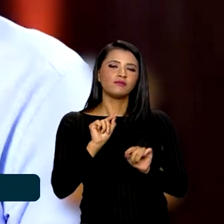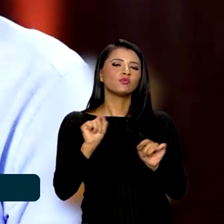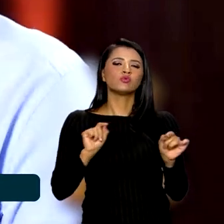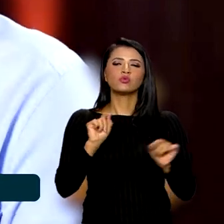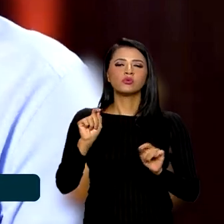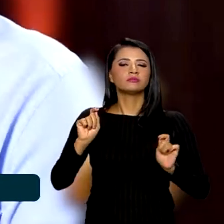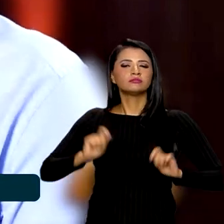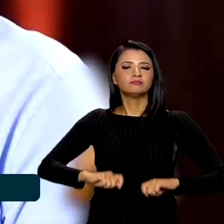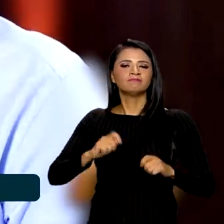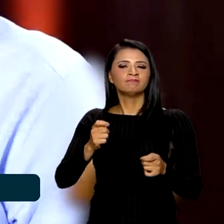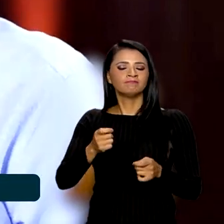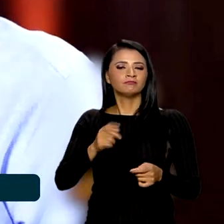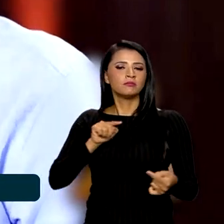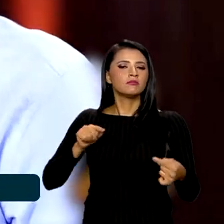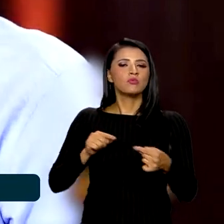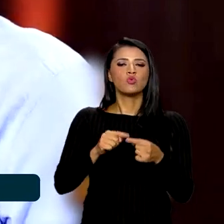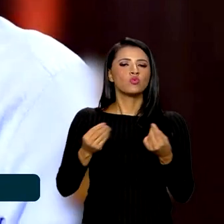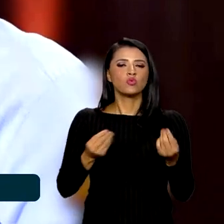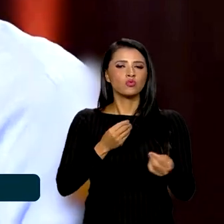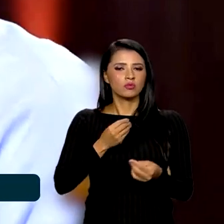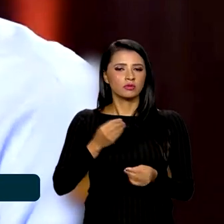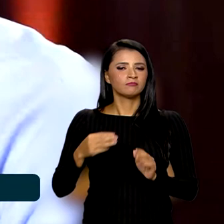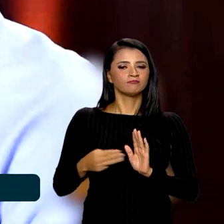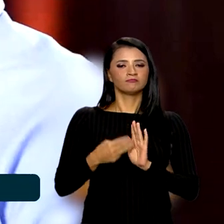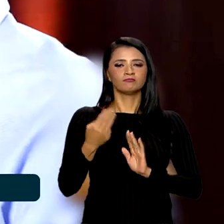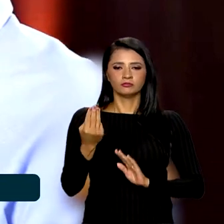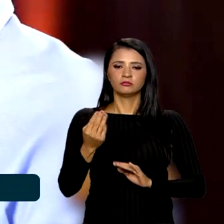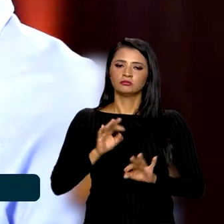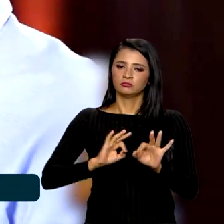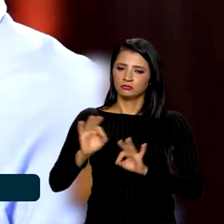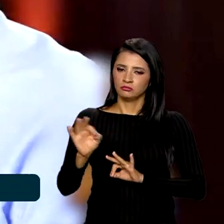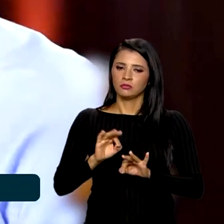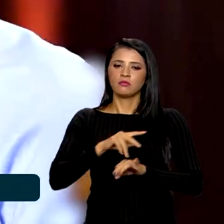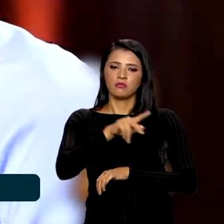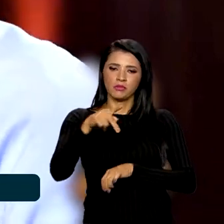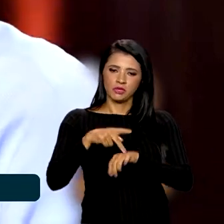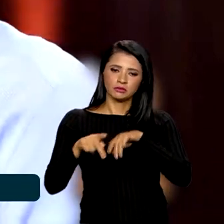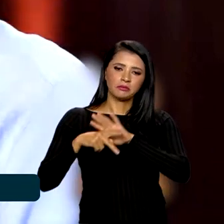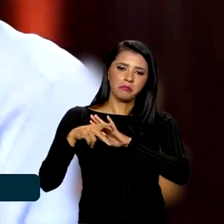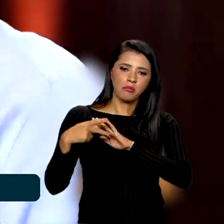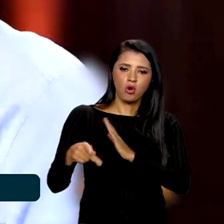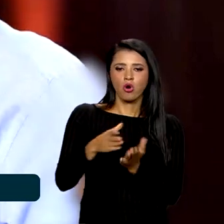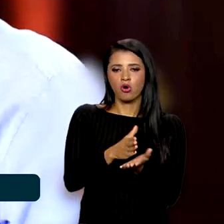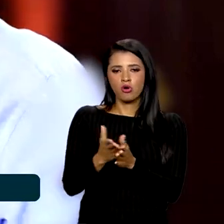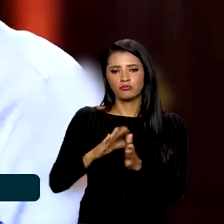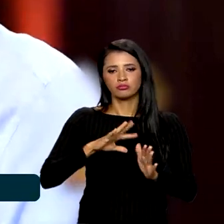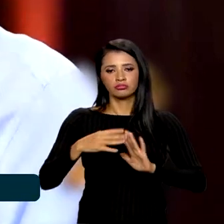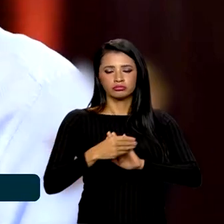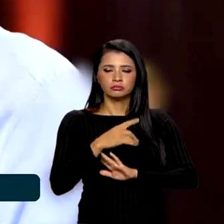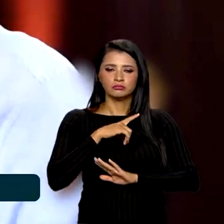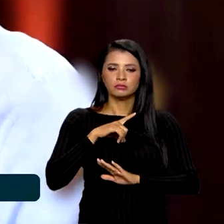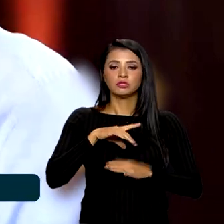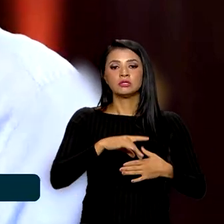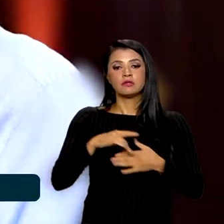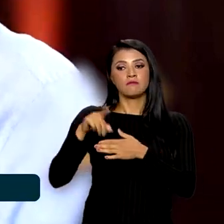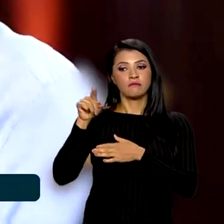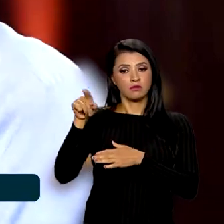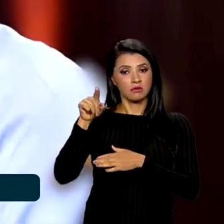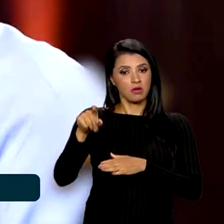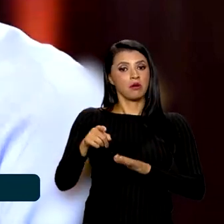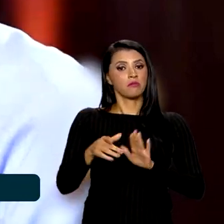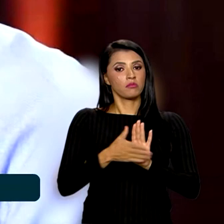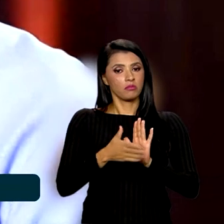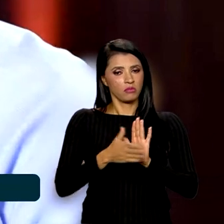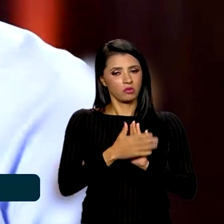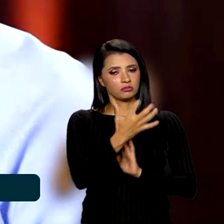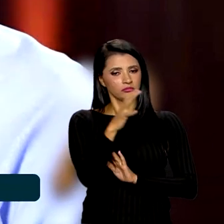e como pretexto a gente preparar os países que são amazônicos para a gente levar uma proposta sobre floresta